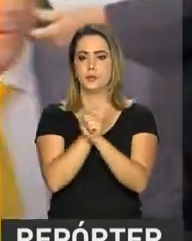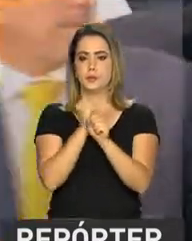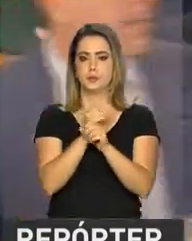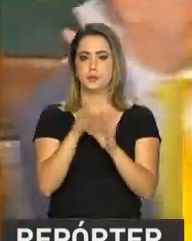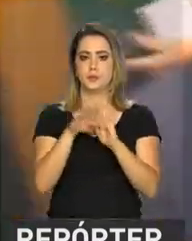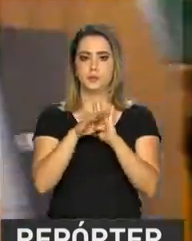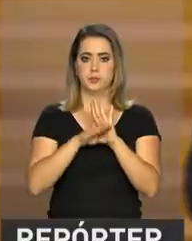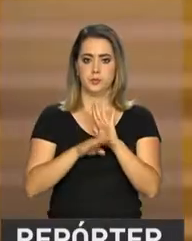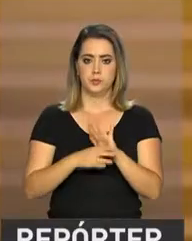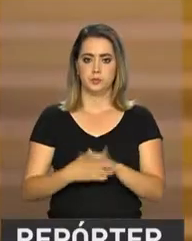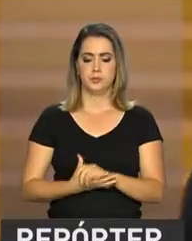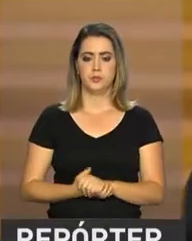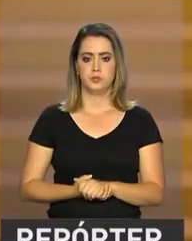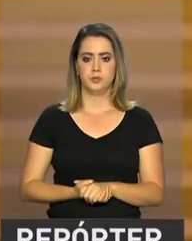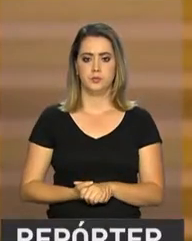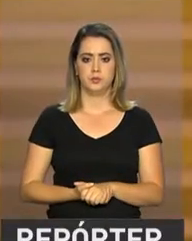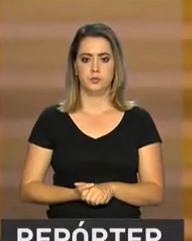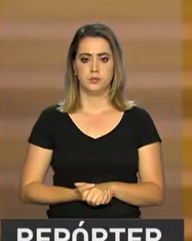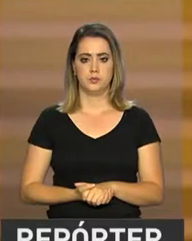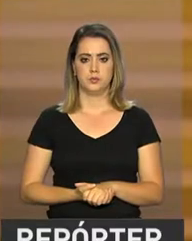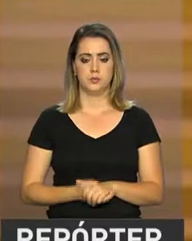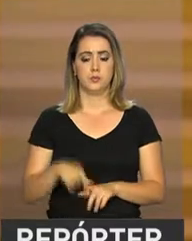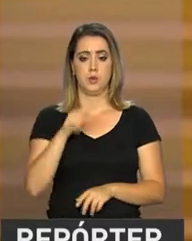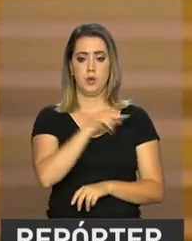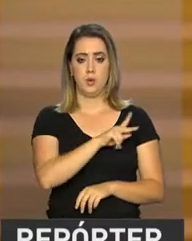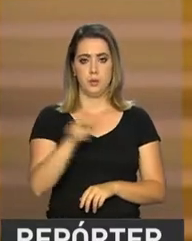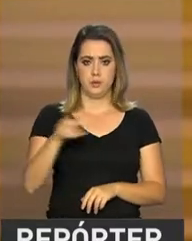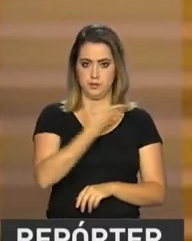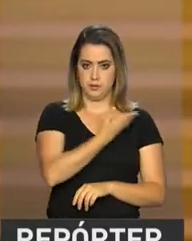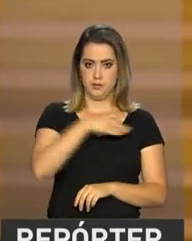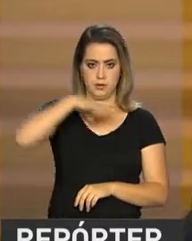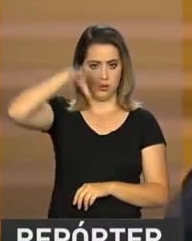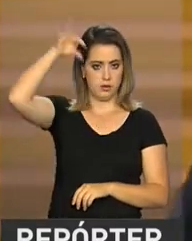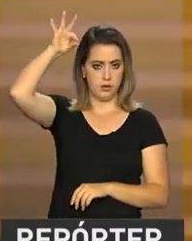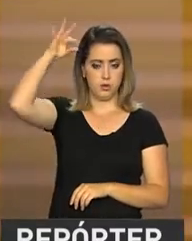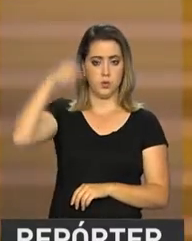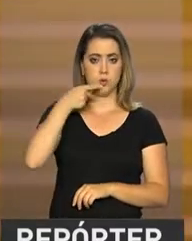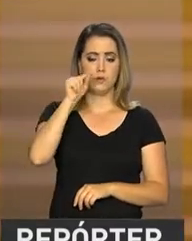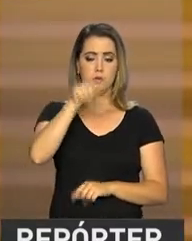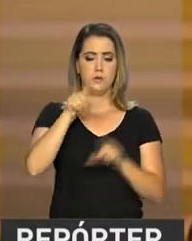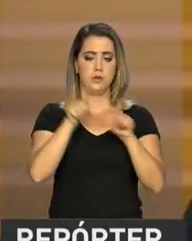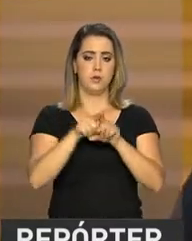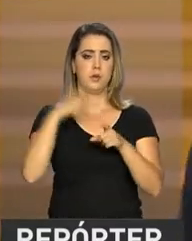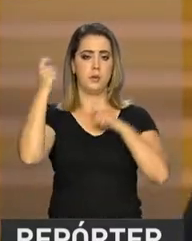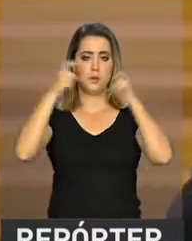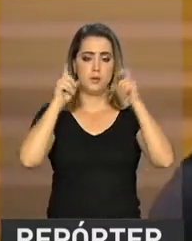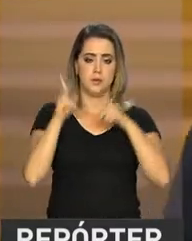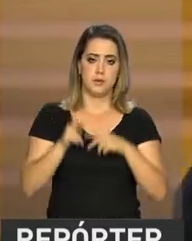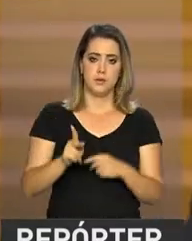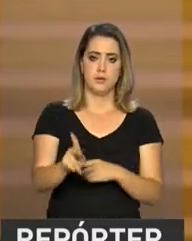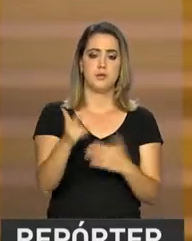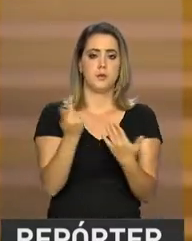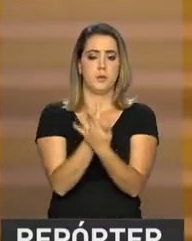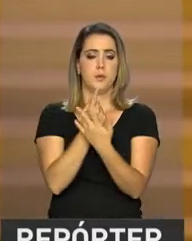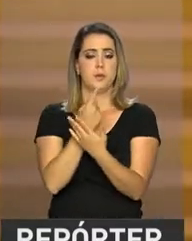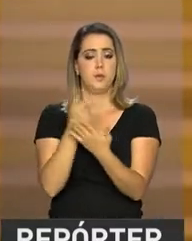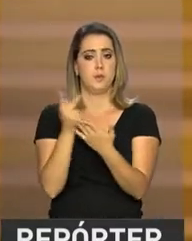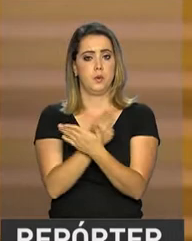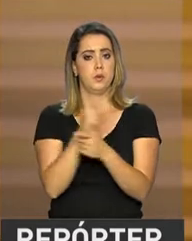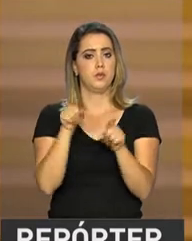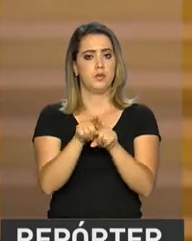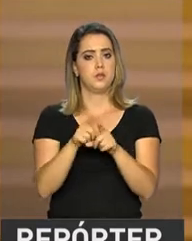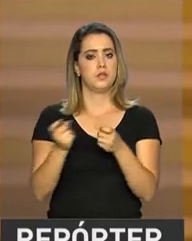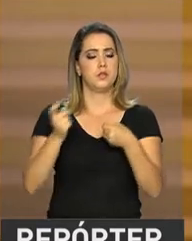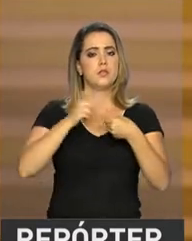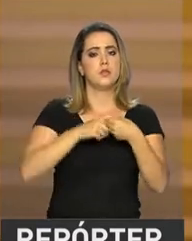pelo programa o presidente em exercício disse que a preocupação do governo federal com rio é permanente e que o acordo de recuperação fiscal